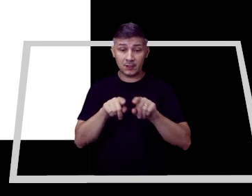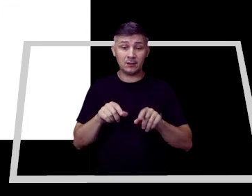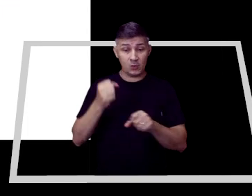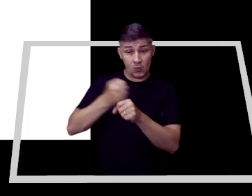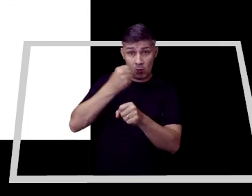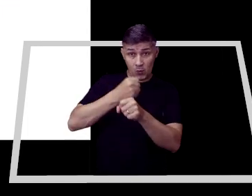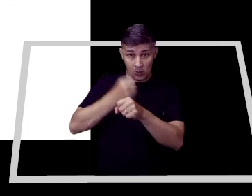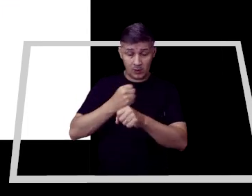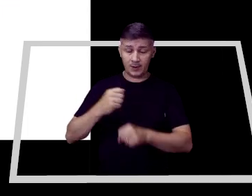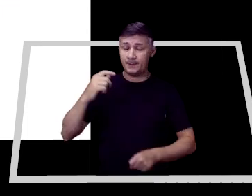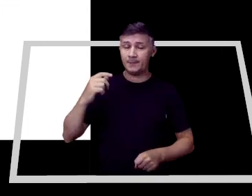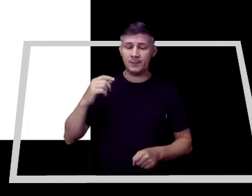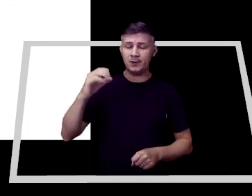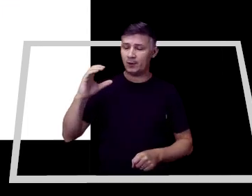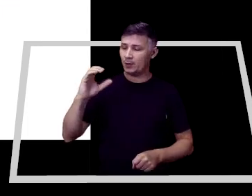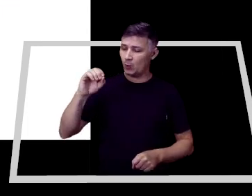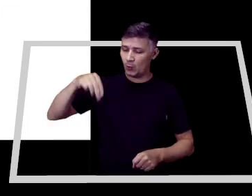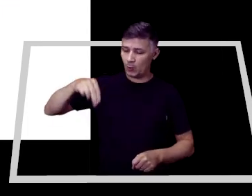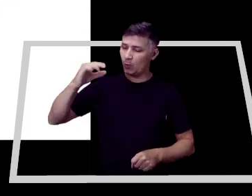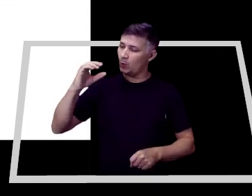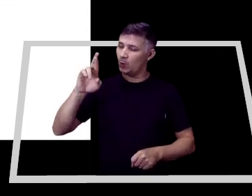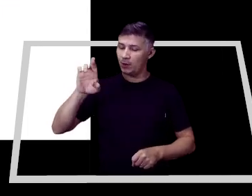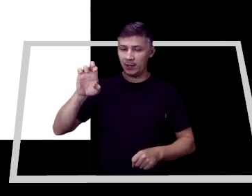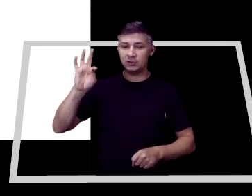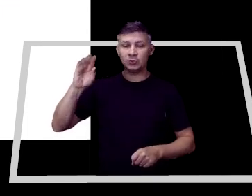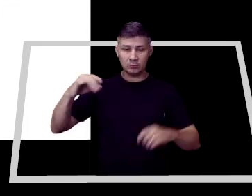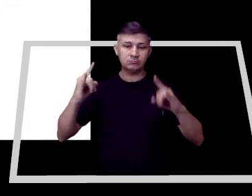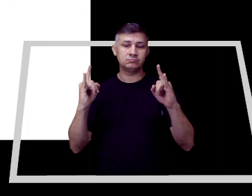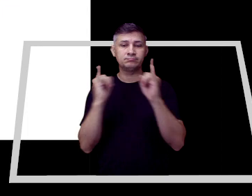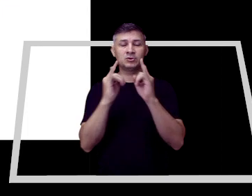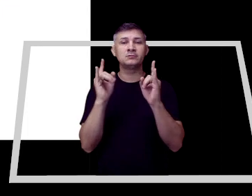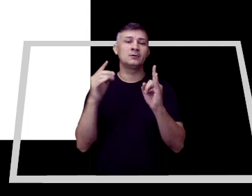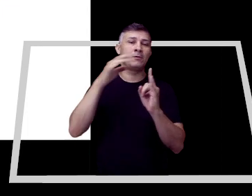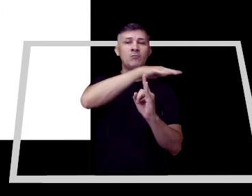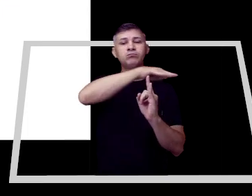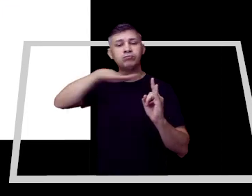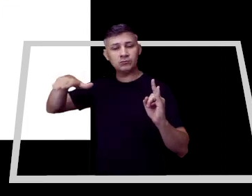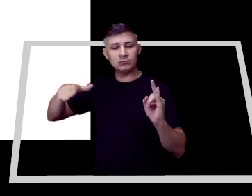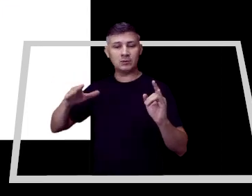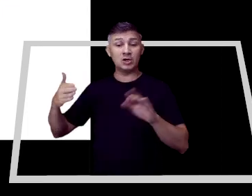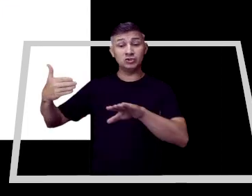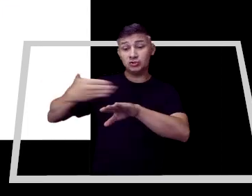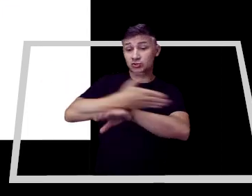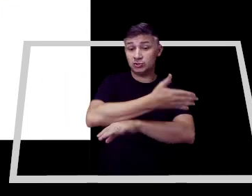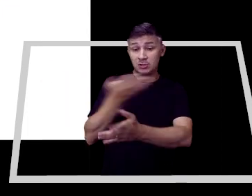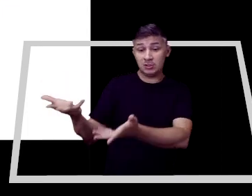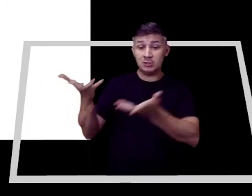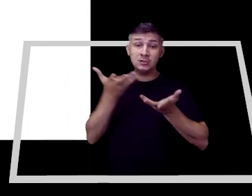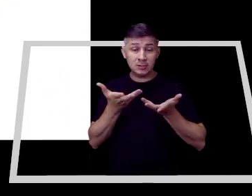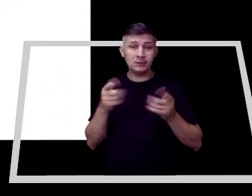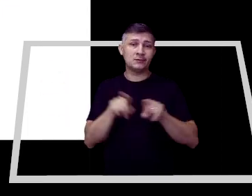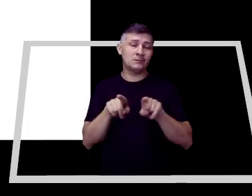realizada em pré-moldado de concreto, e essa rampa, então, conectaria a cidade, a praça de chegada,